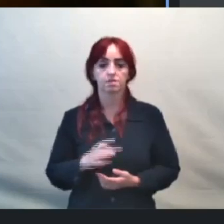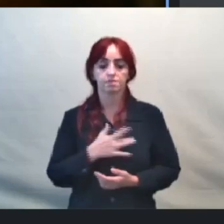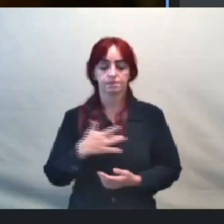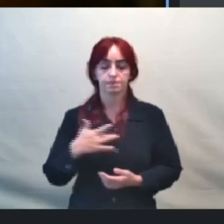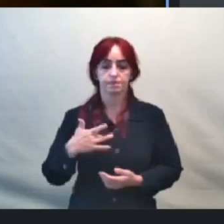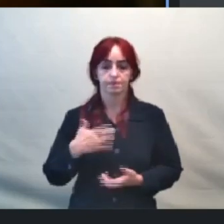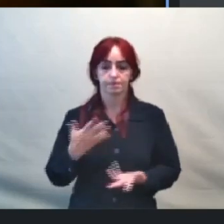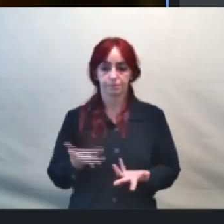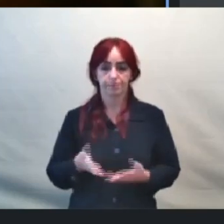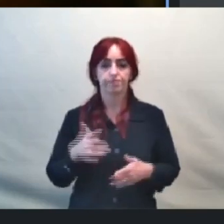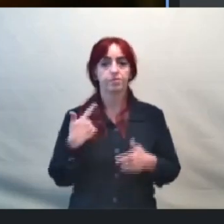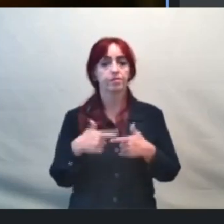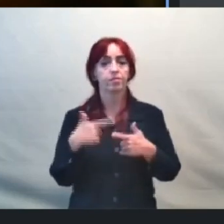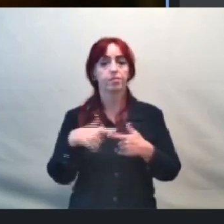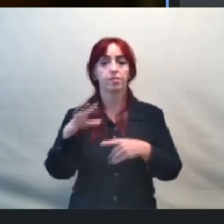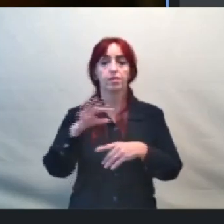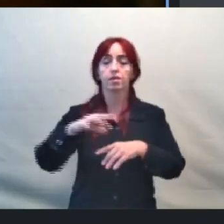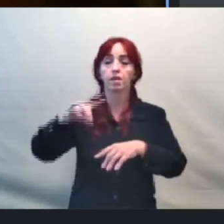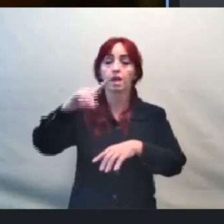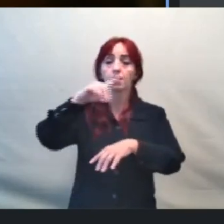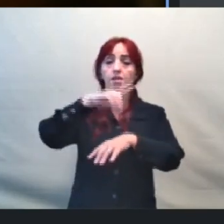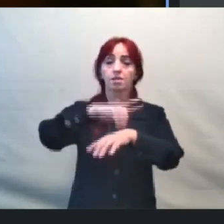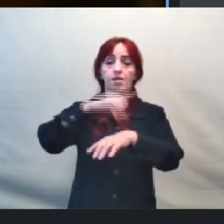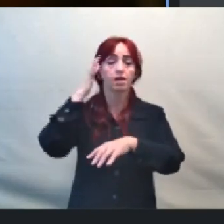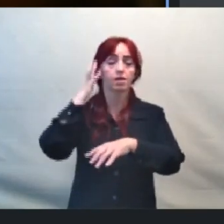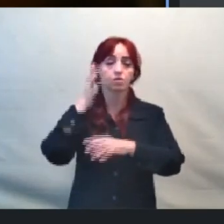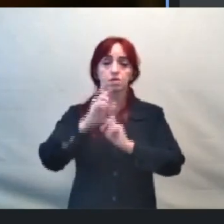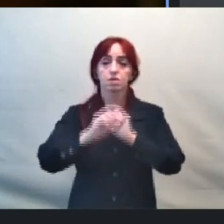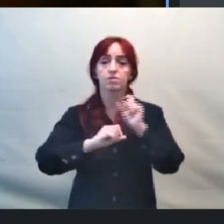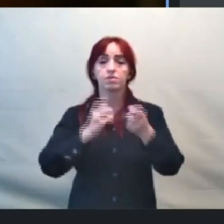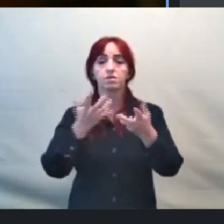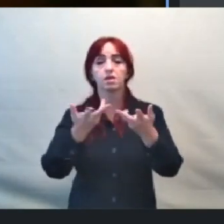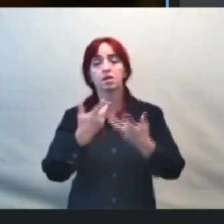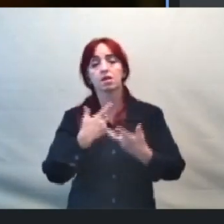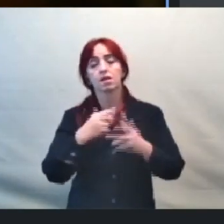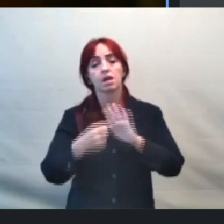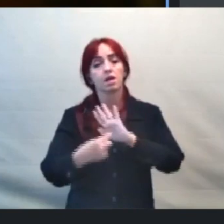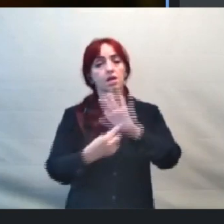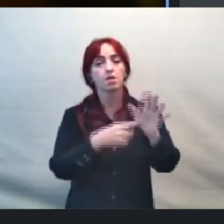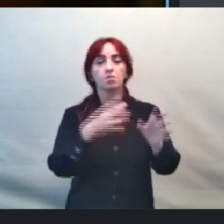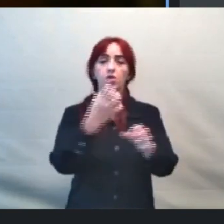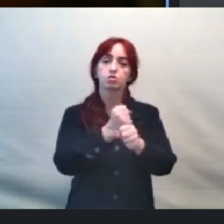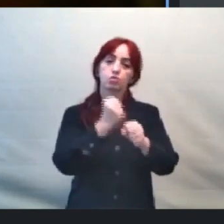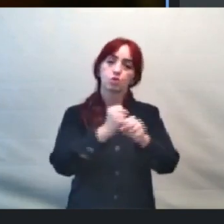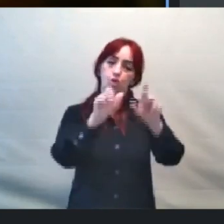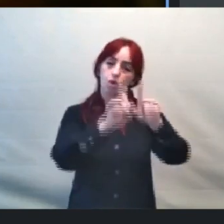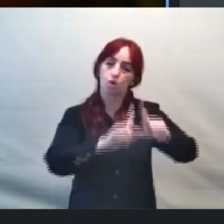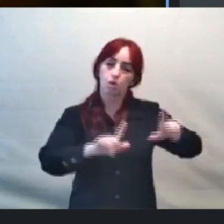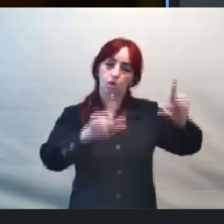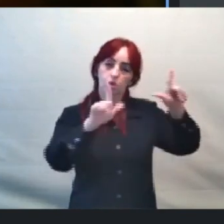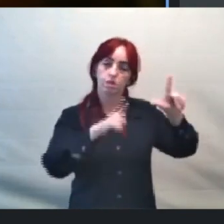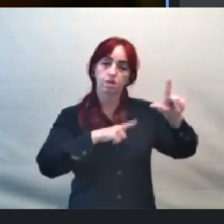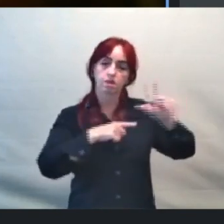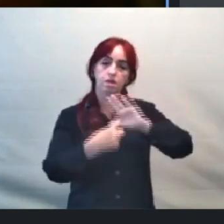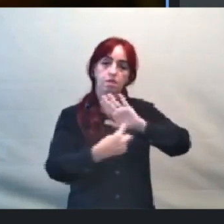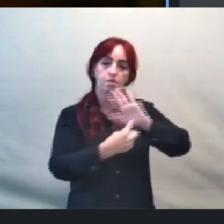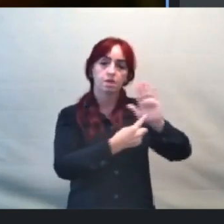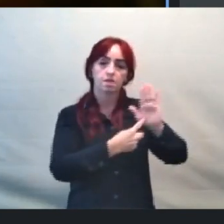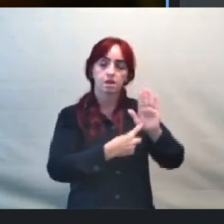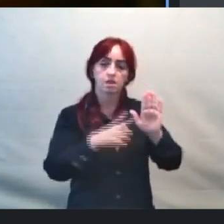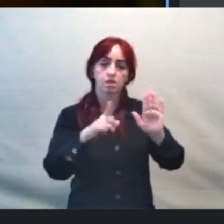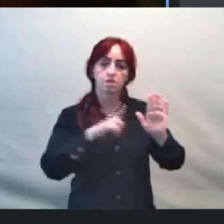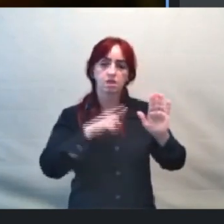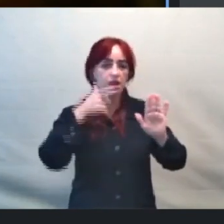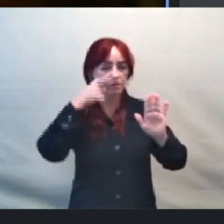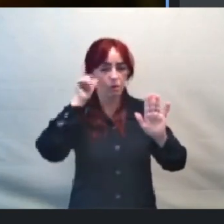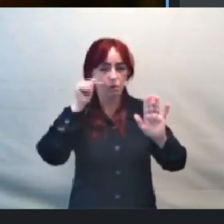situação da dengue, não sei se vocês desejam que eu traga algum número aqui para a tela. A gente tem uma apresentação, inclusive, que nós fizemos